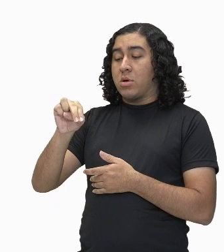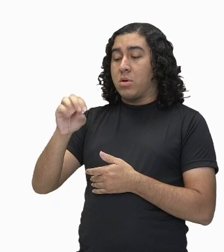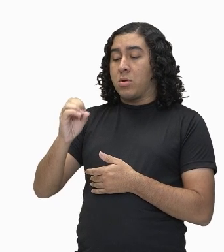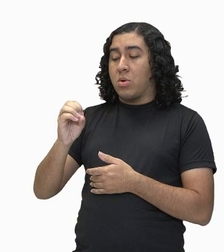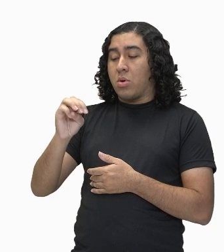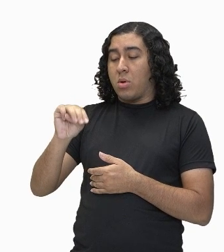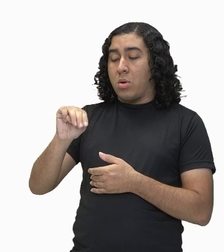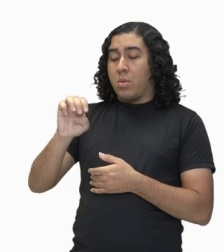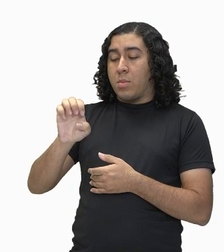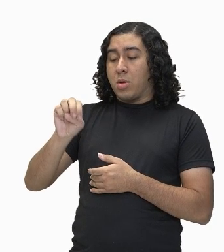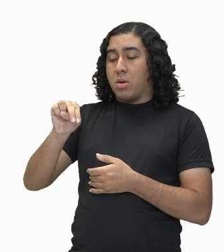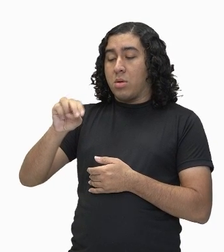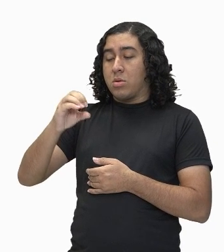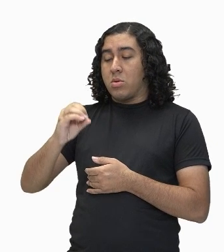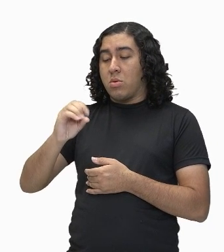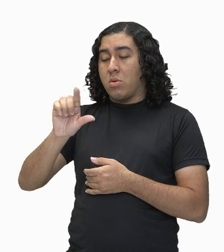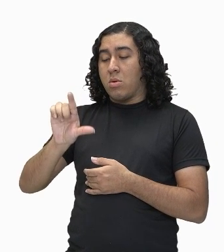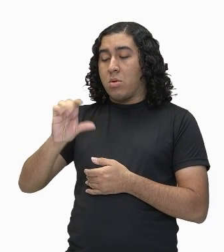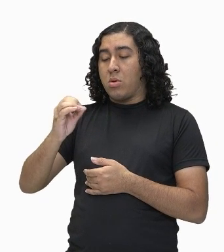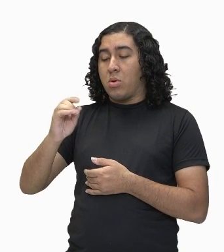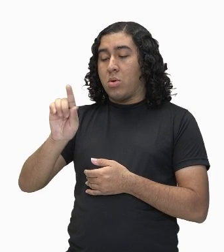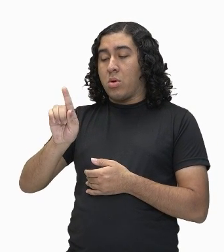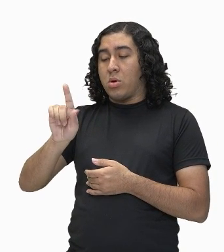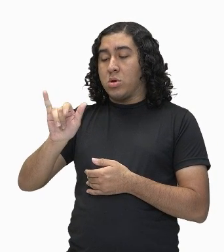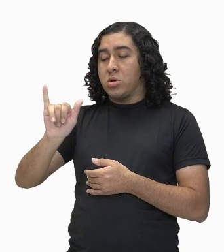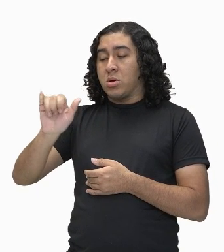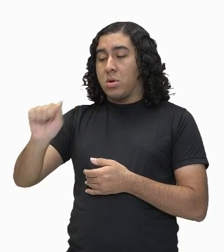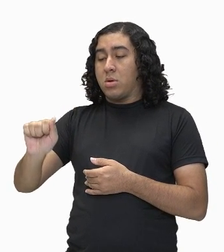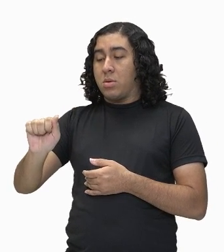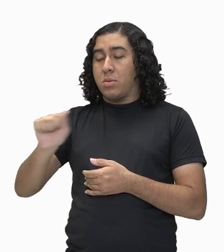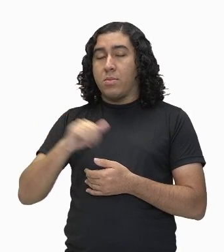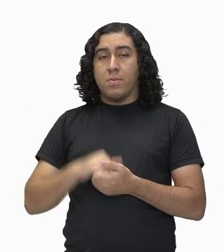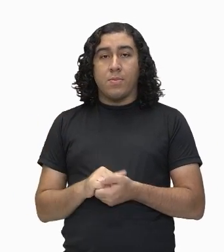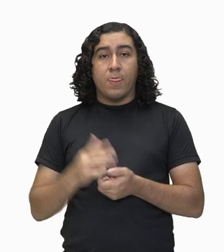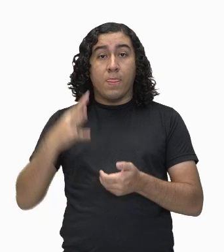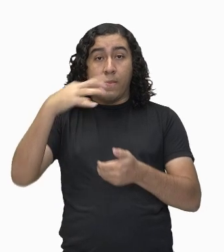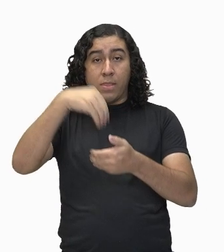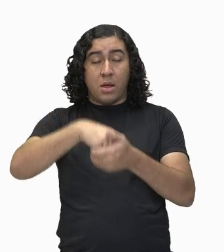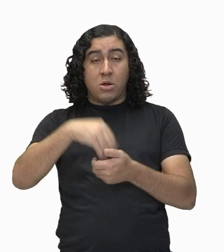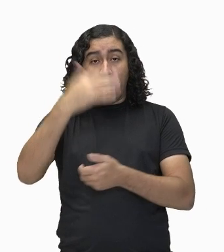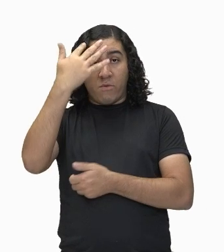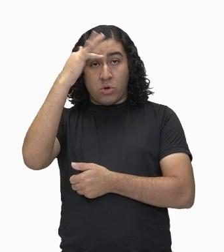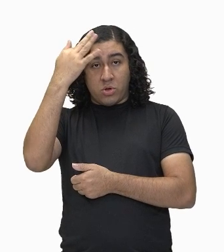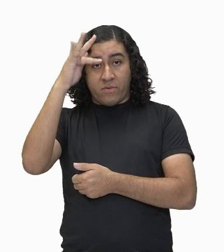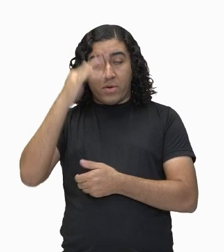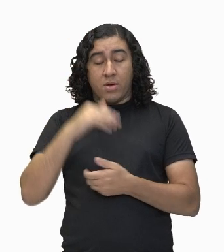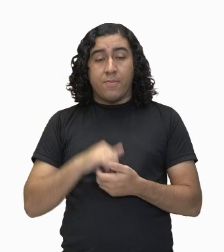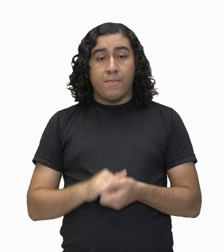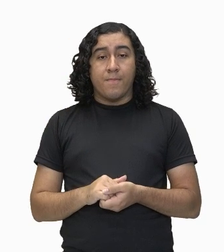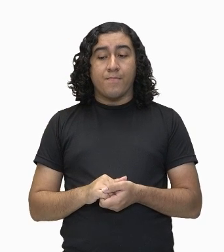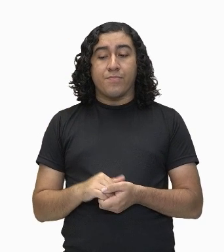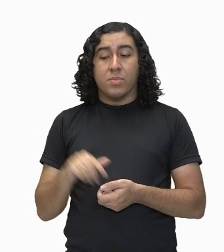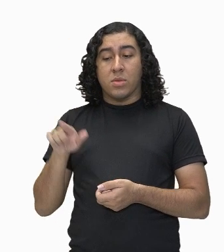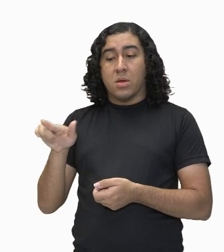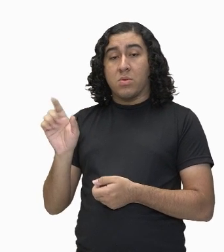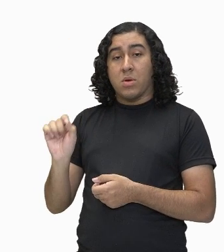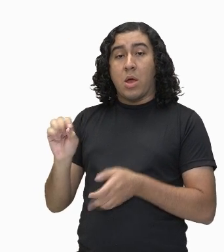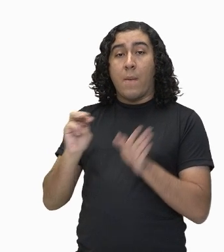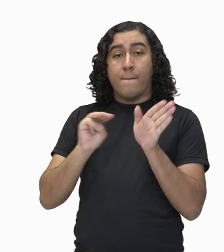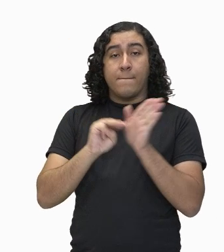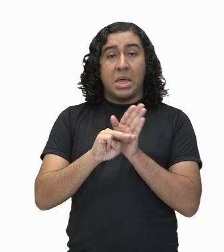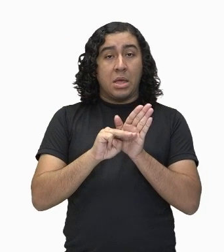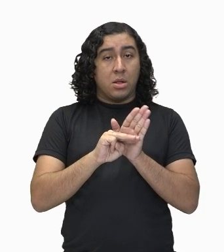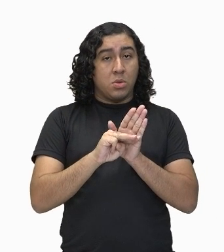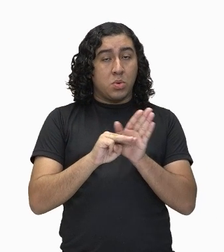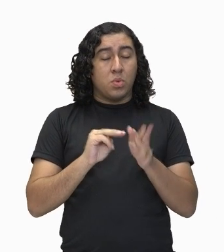temos dentro da filosofia, a fenomenologia ela está aí como um método,